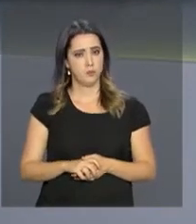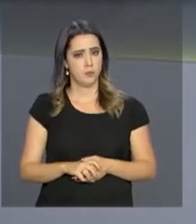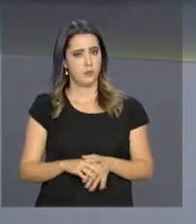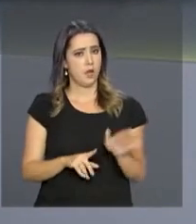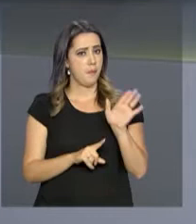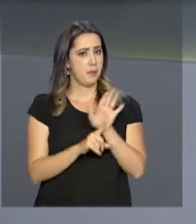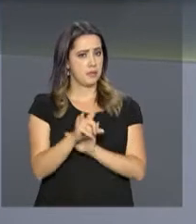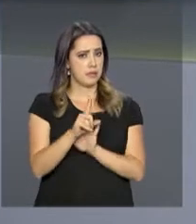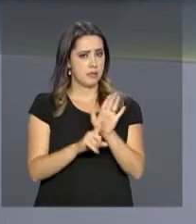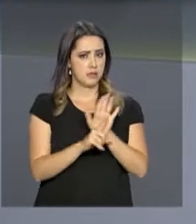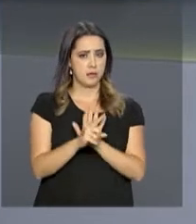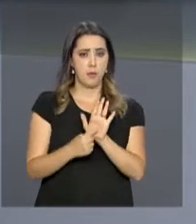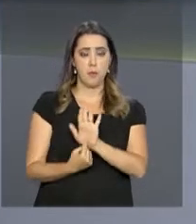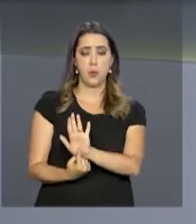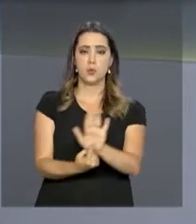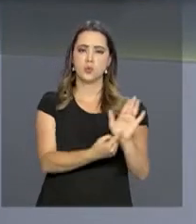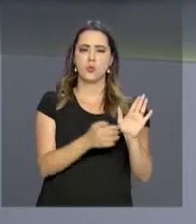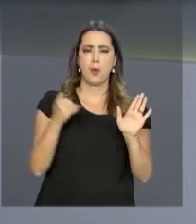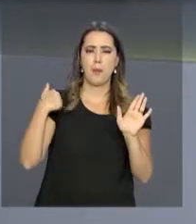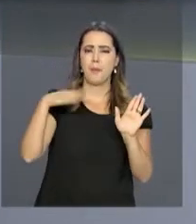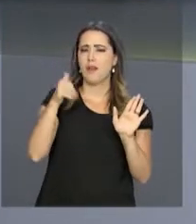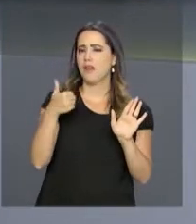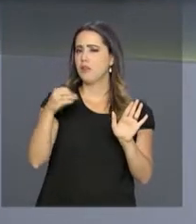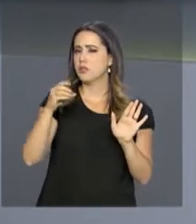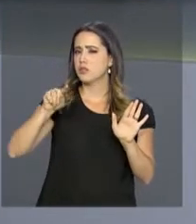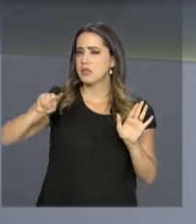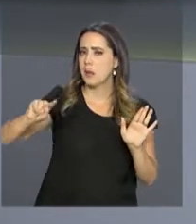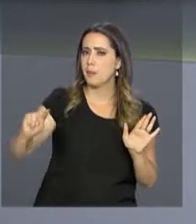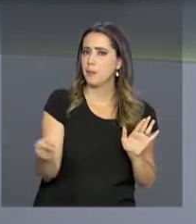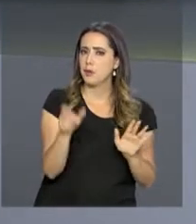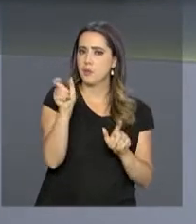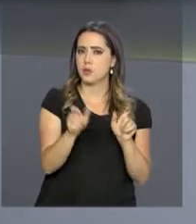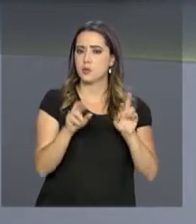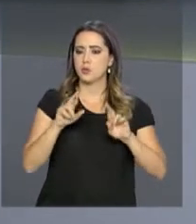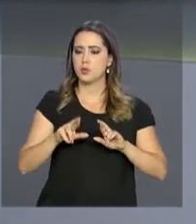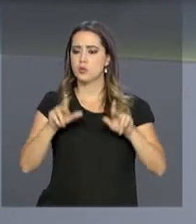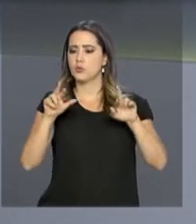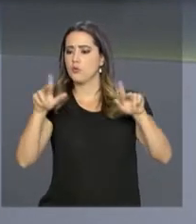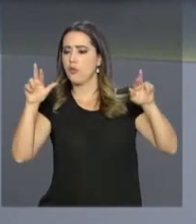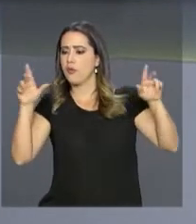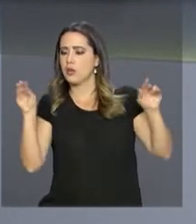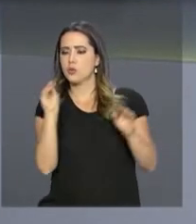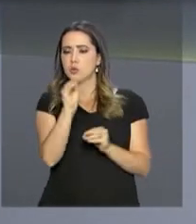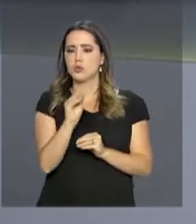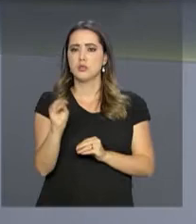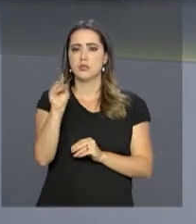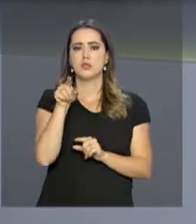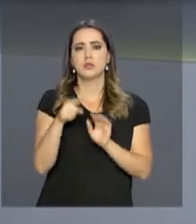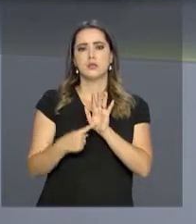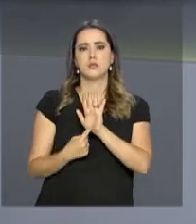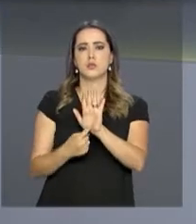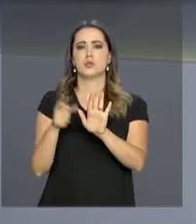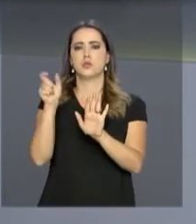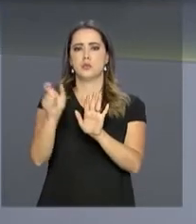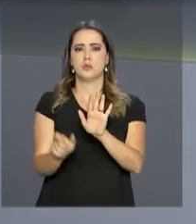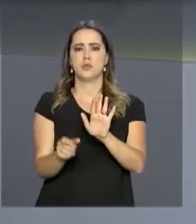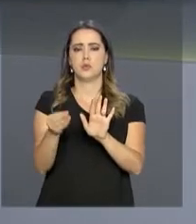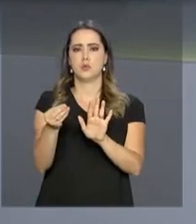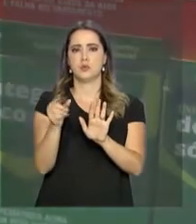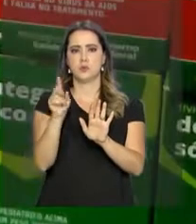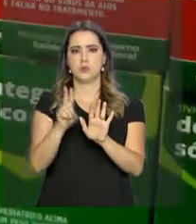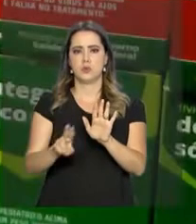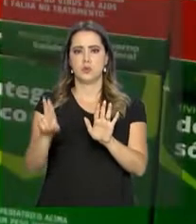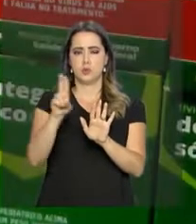a pesquisa analisou a reação em mais de 100 mil pacientes a diferentes terapias e concluiu que aqueles tratados com o